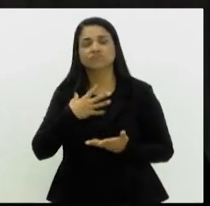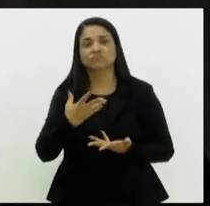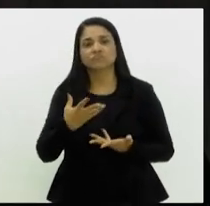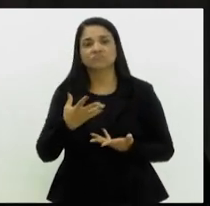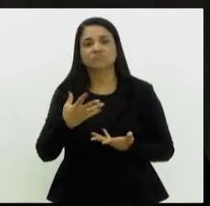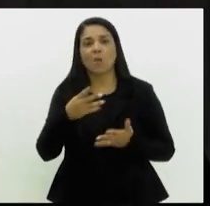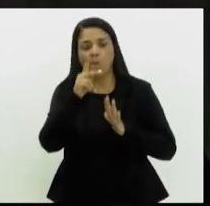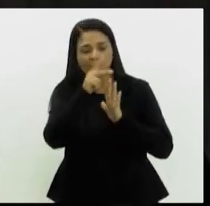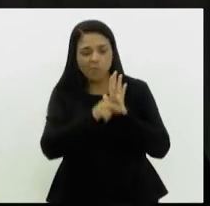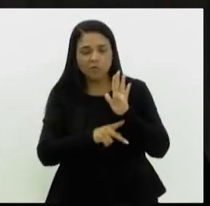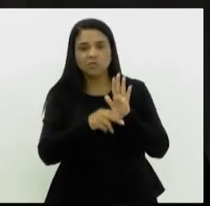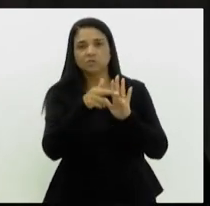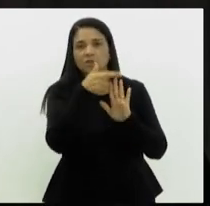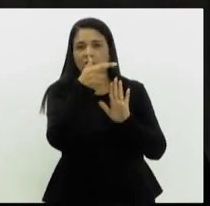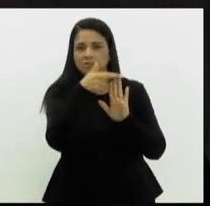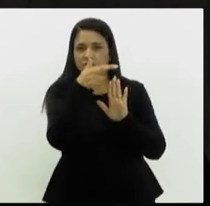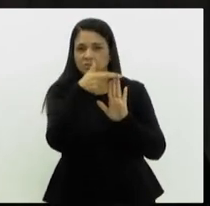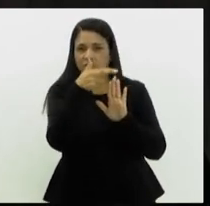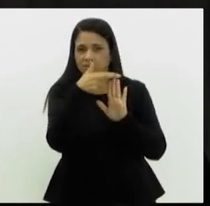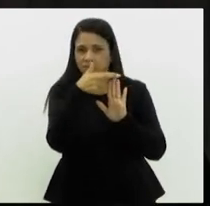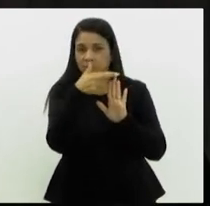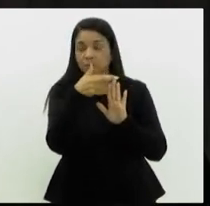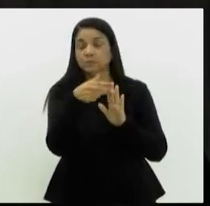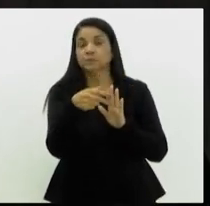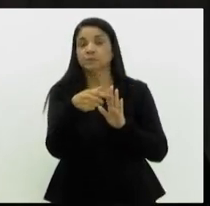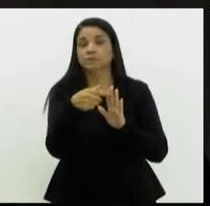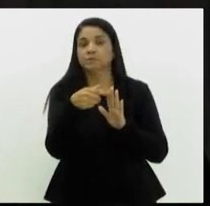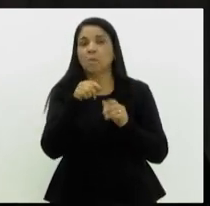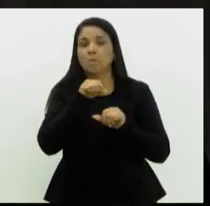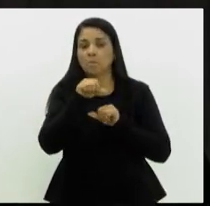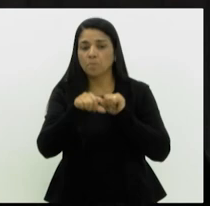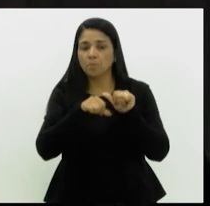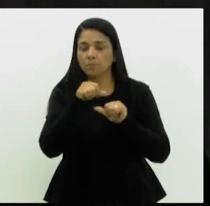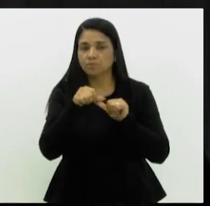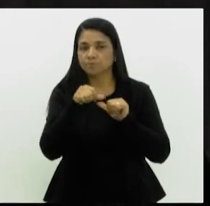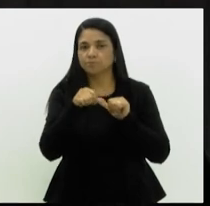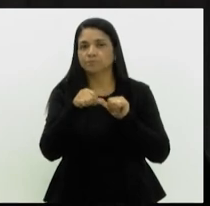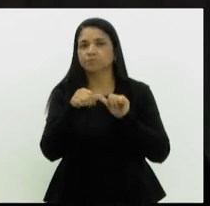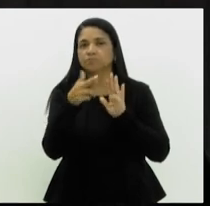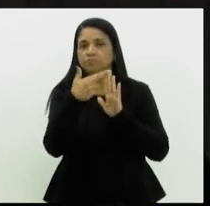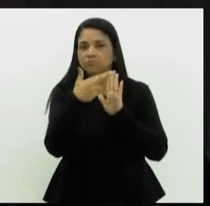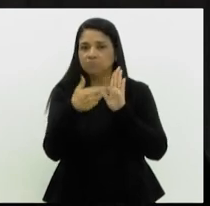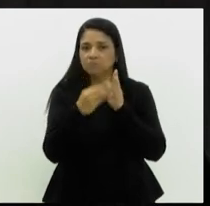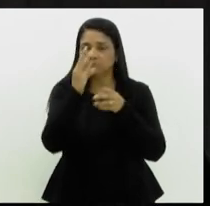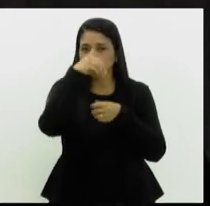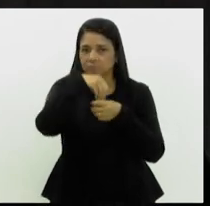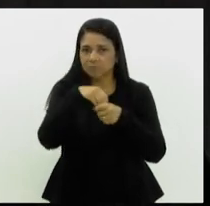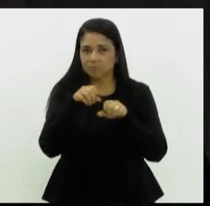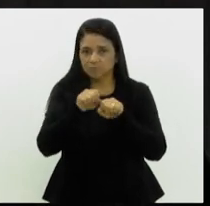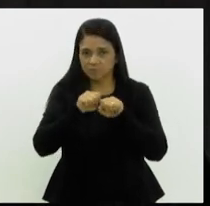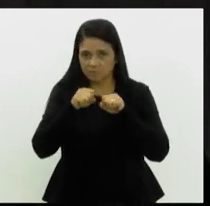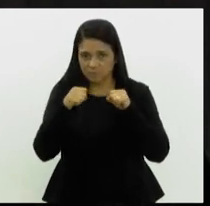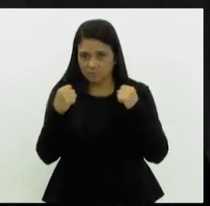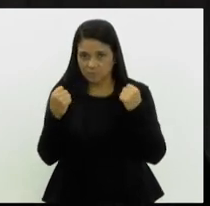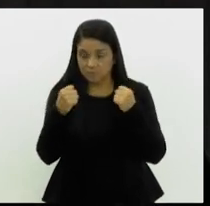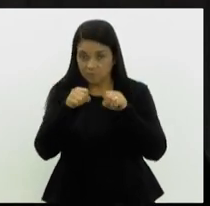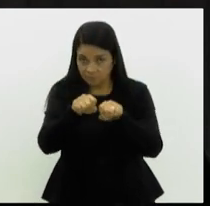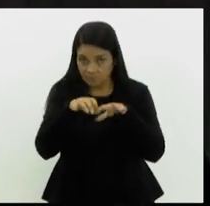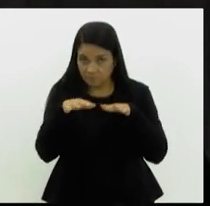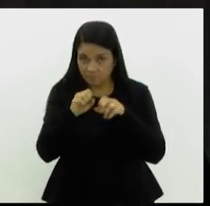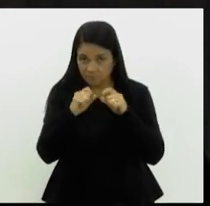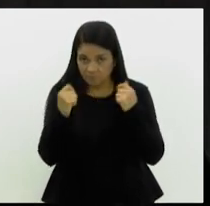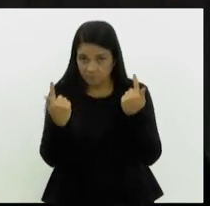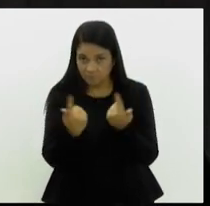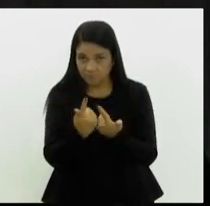esse é um projeto de resolução que modifica o regime interno da Assembleia Legislativa,